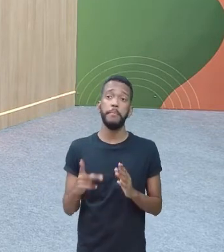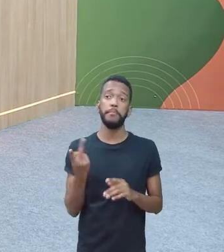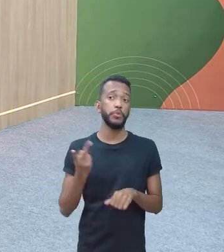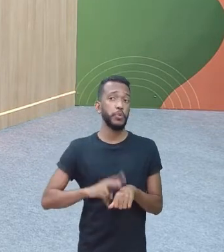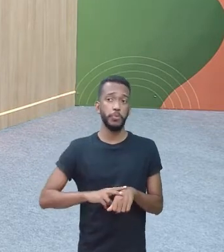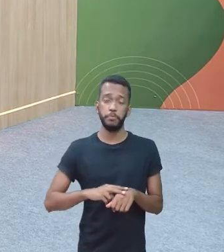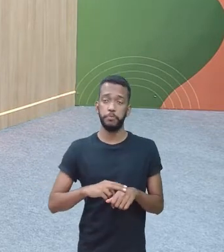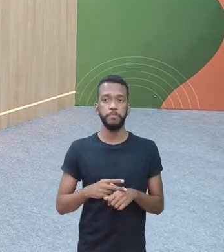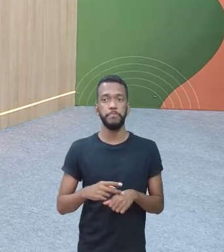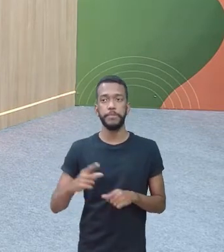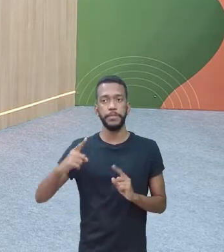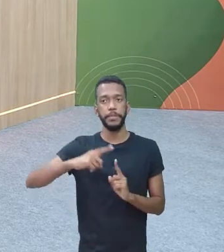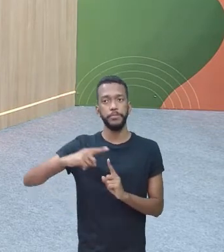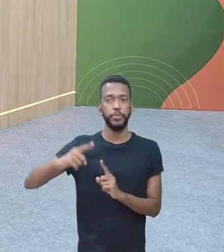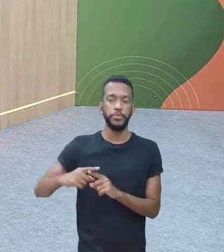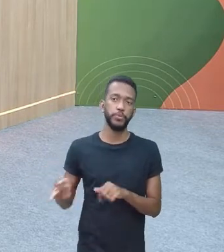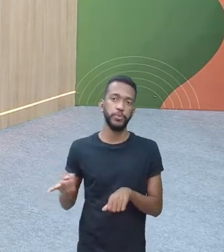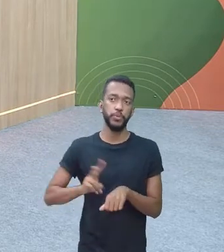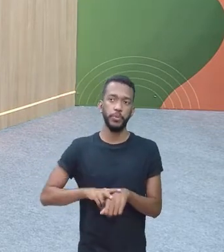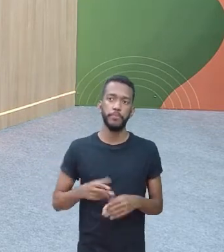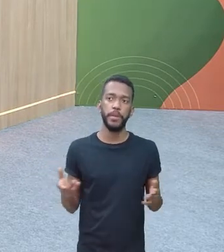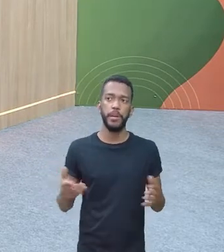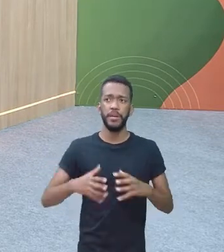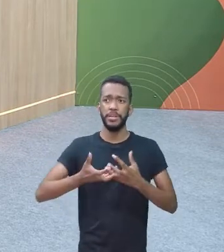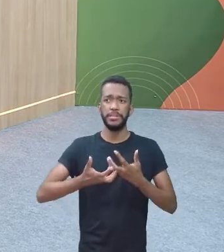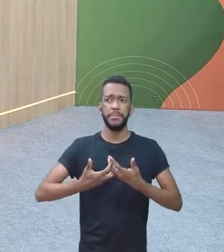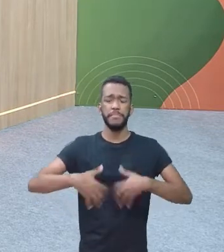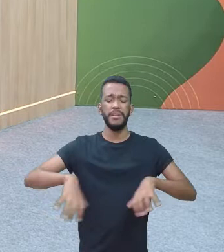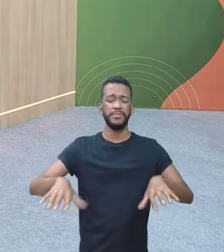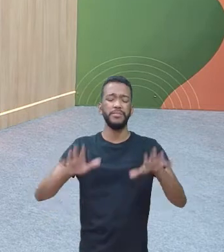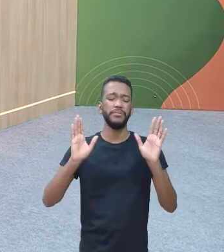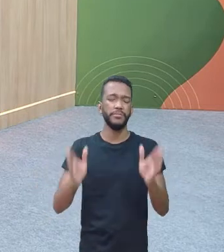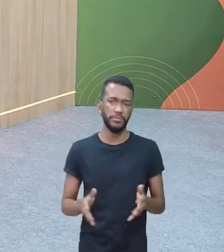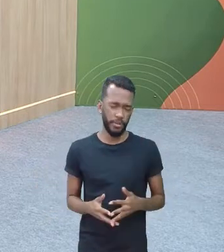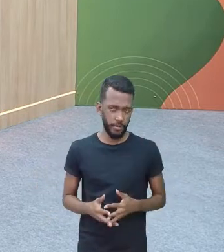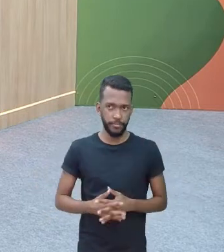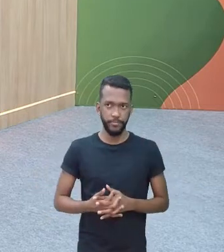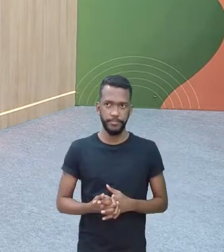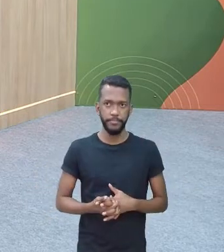modalidades, certo? Para acabar com essa separação, né?